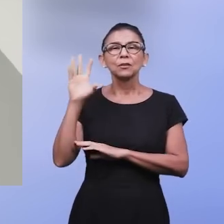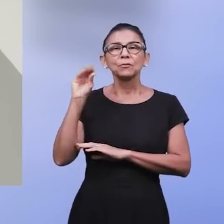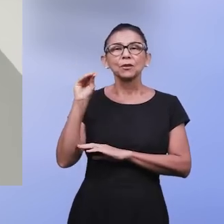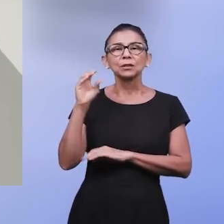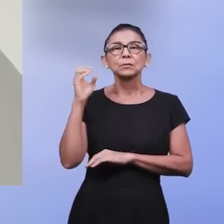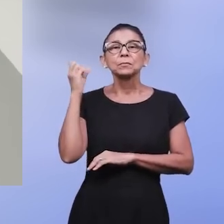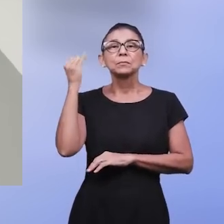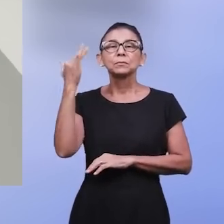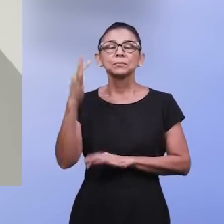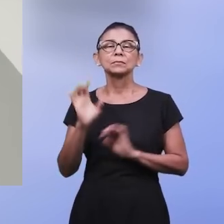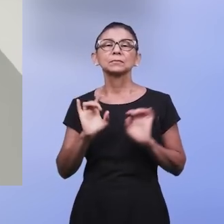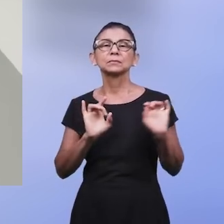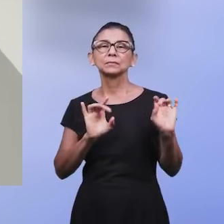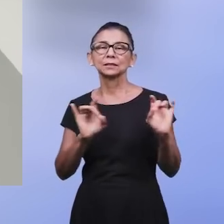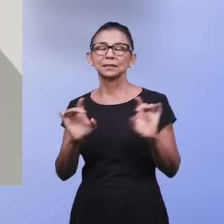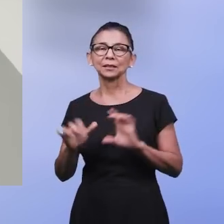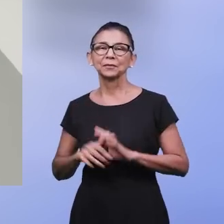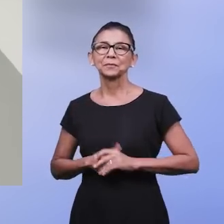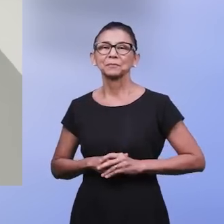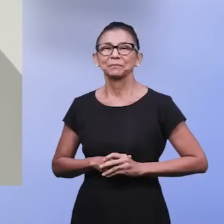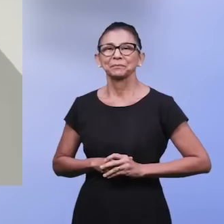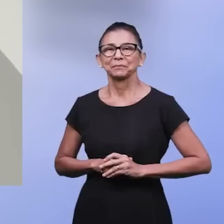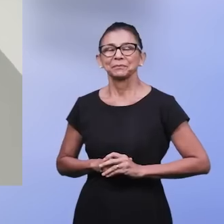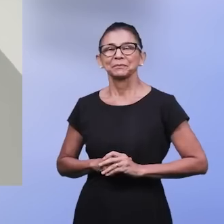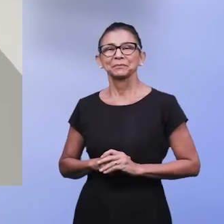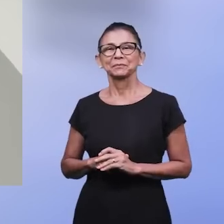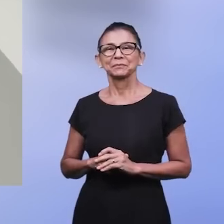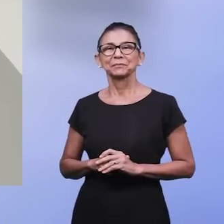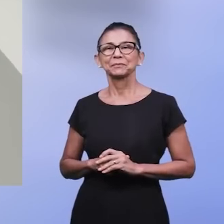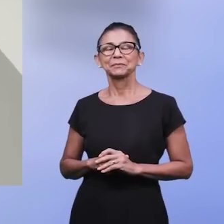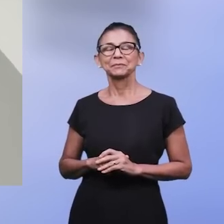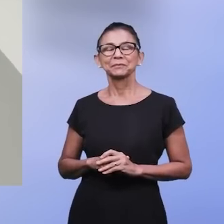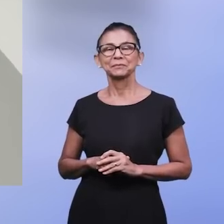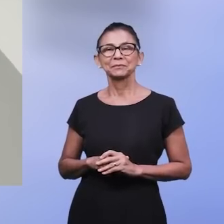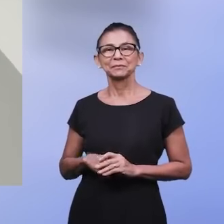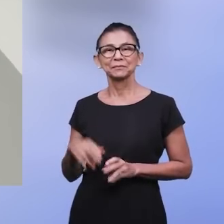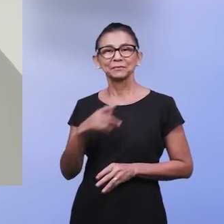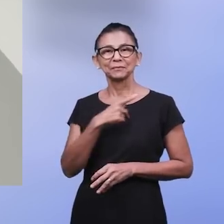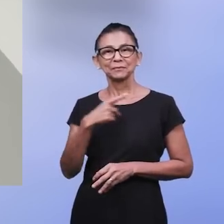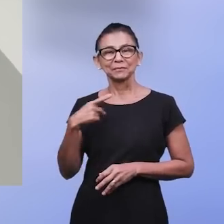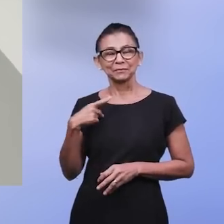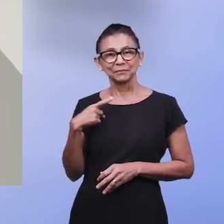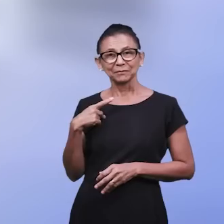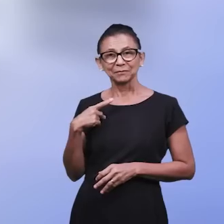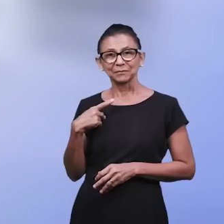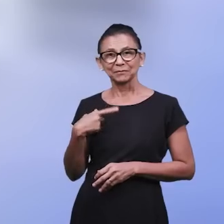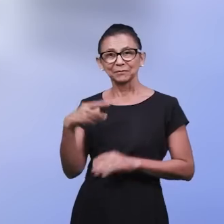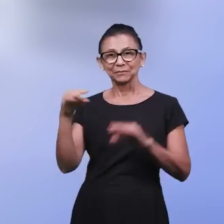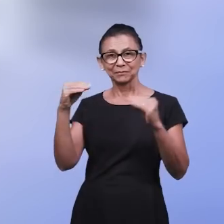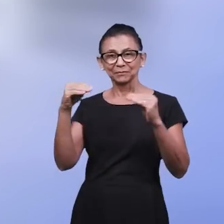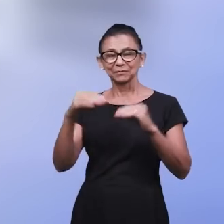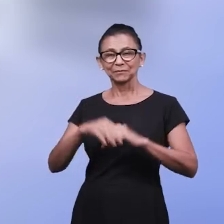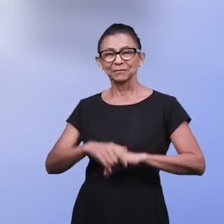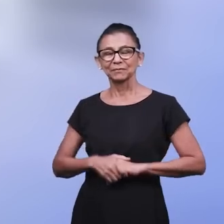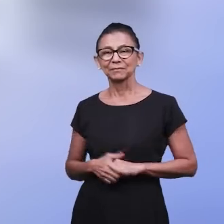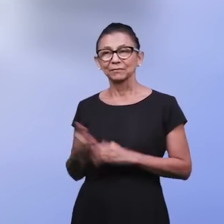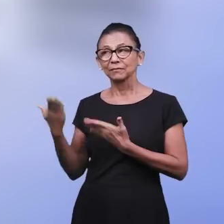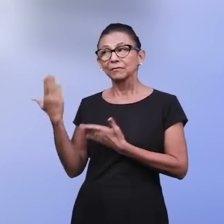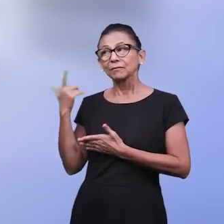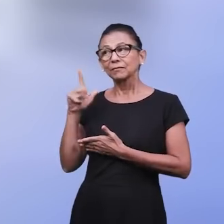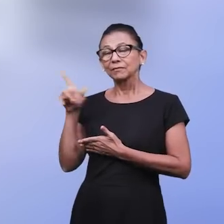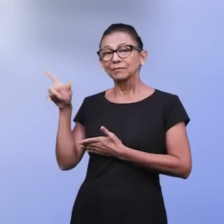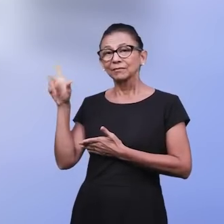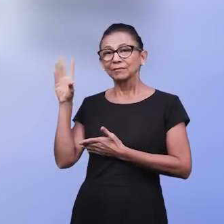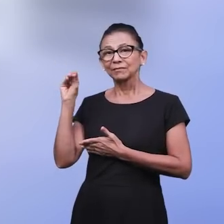madrugada especial na igreja de Cantagalo, Minas Gerais, do pastor Godê. Aqui outra foto, agora